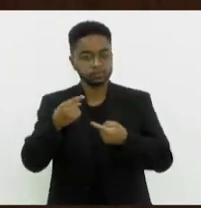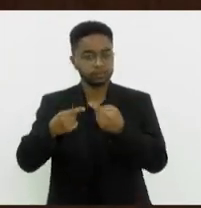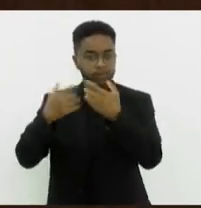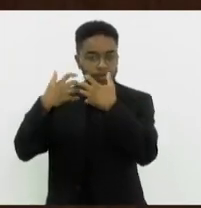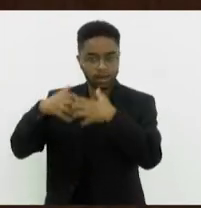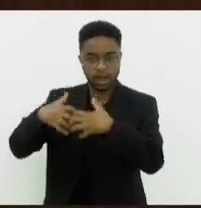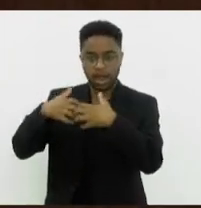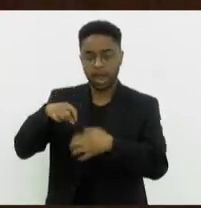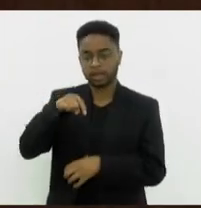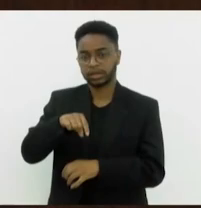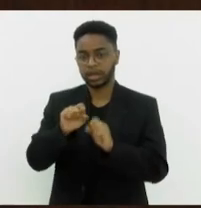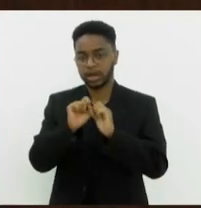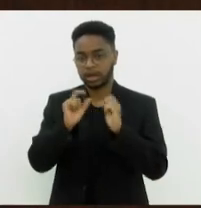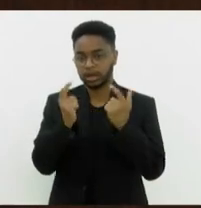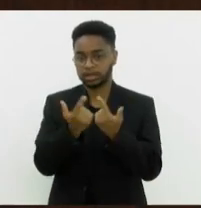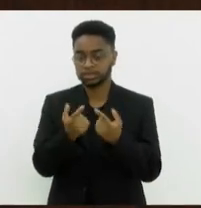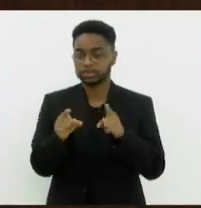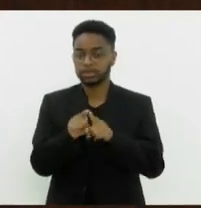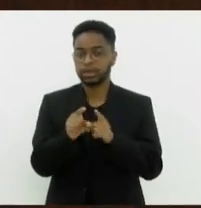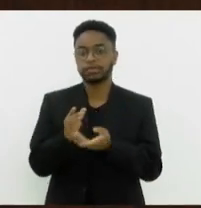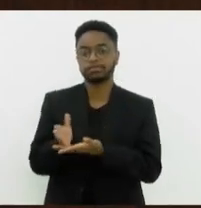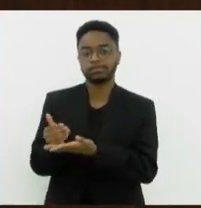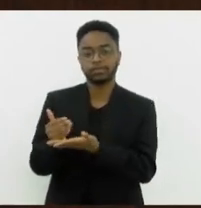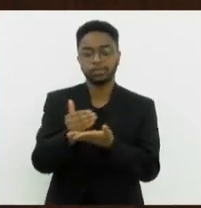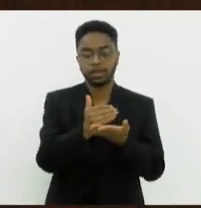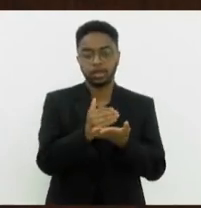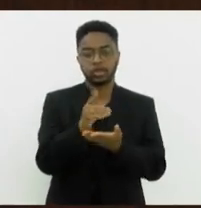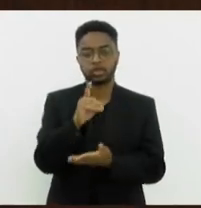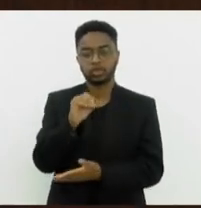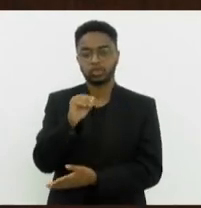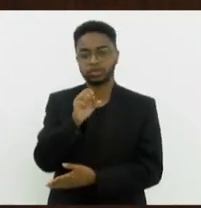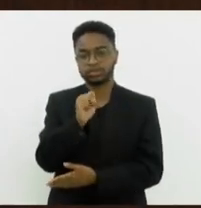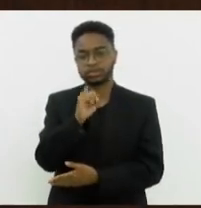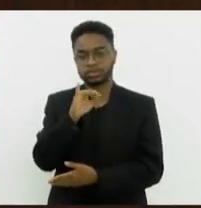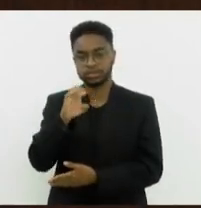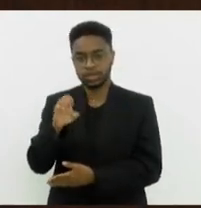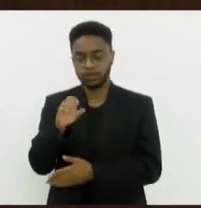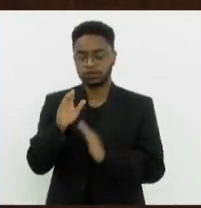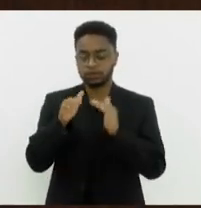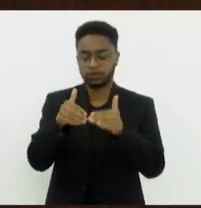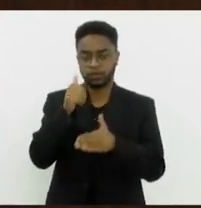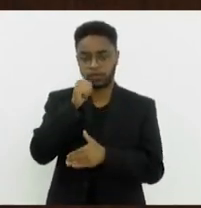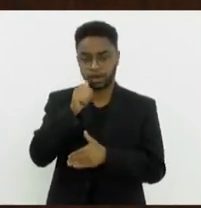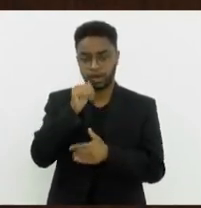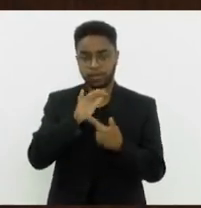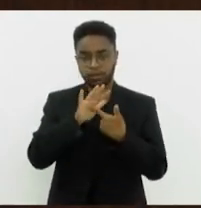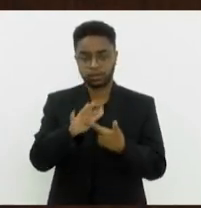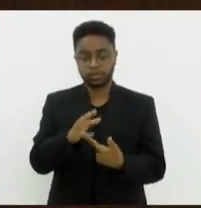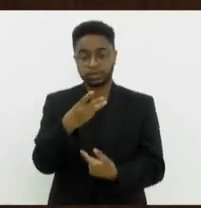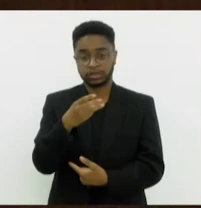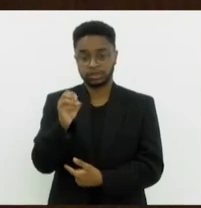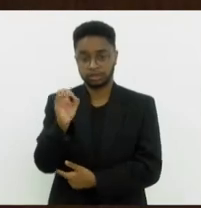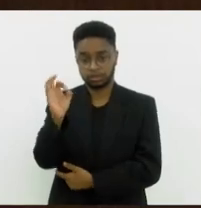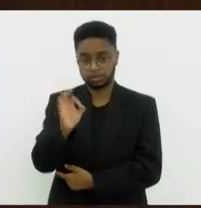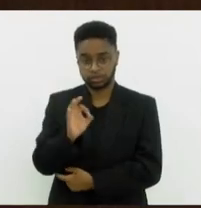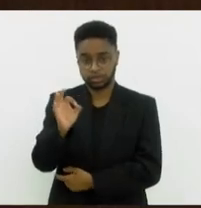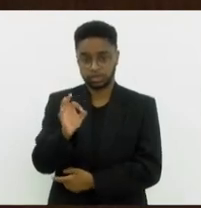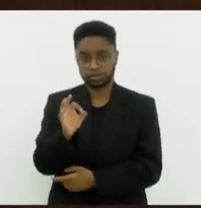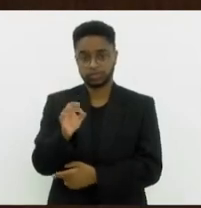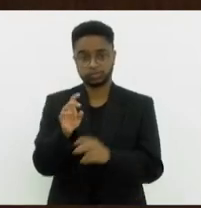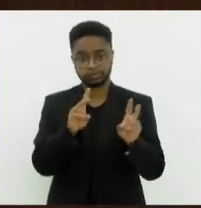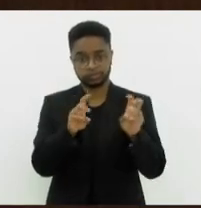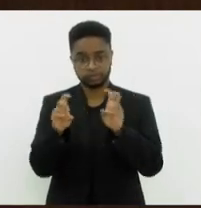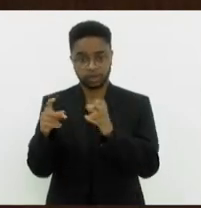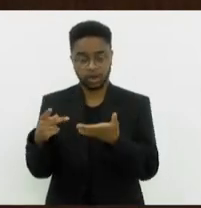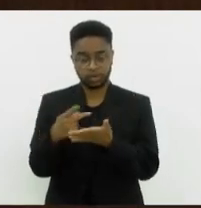segundo os dados do dossiê Mulher, último lançado, 30% das ocorrências registradas